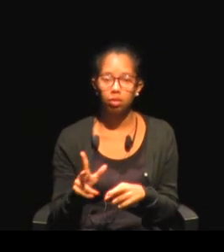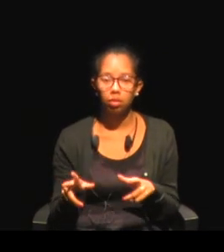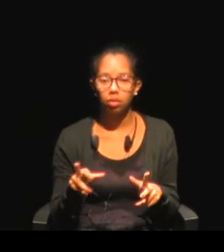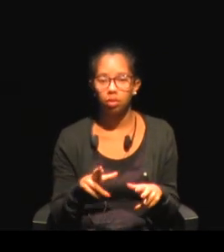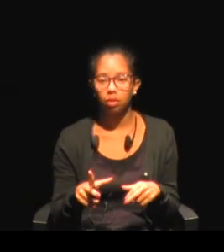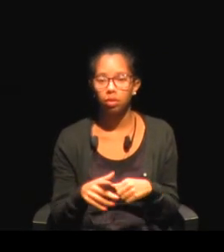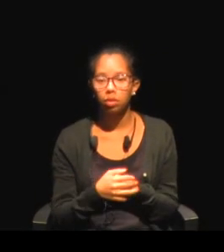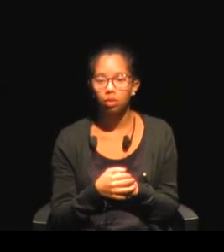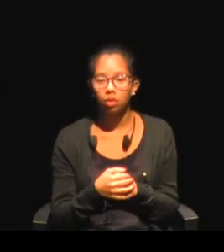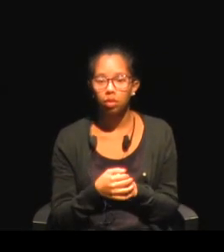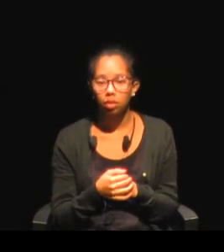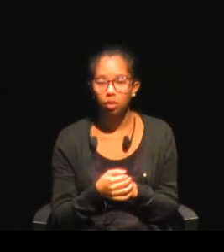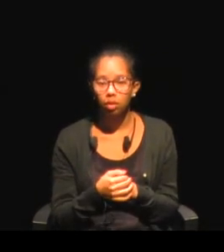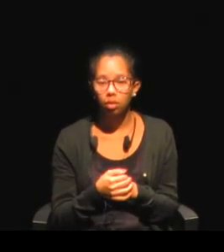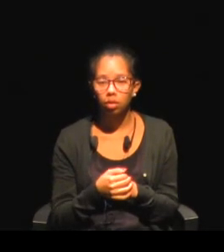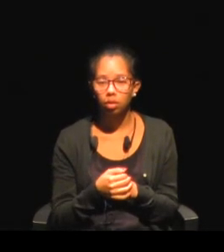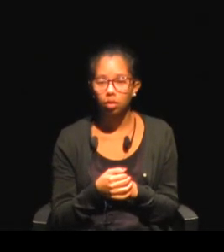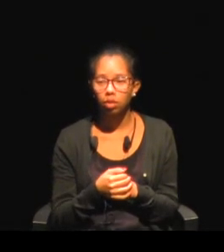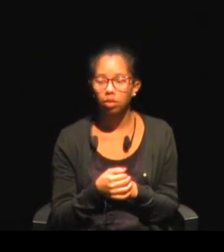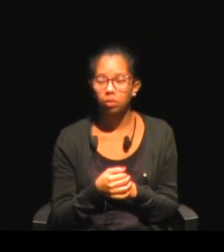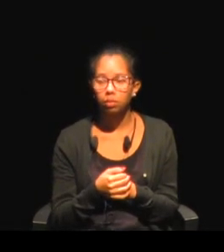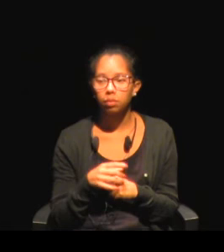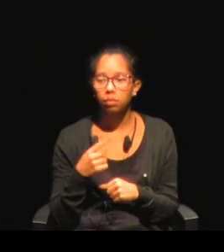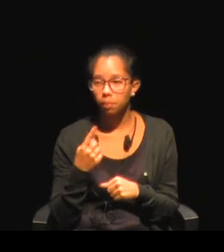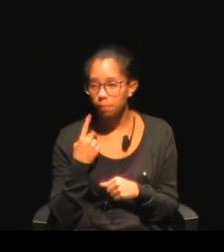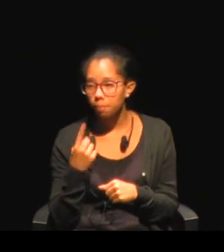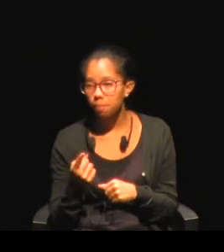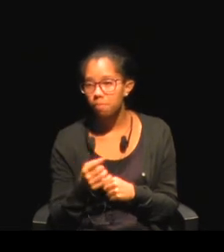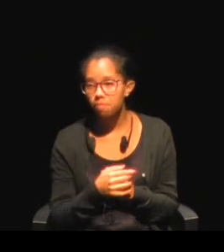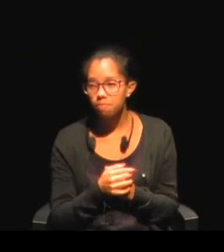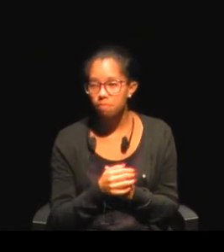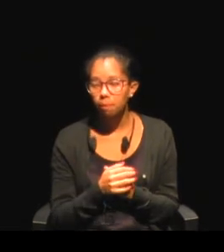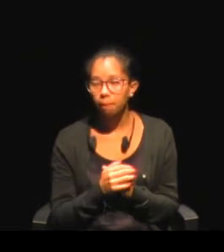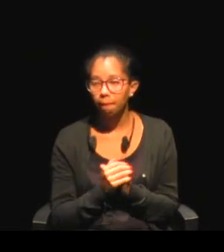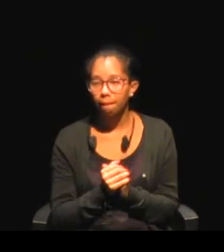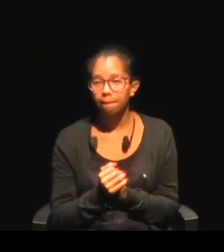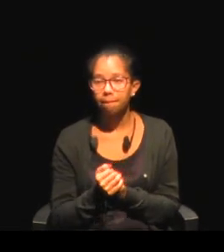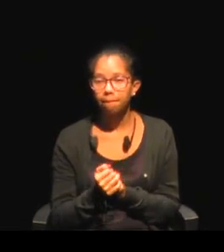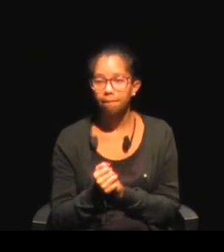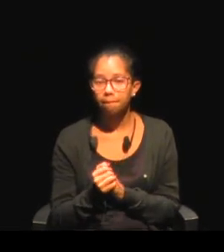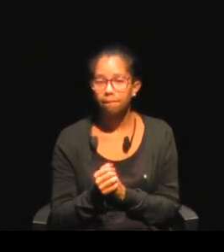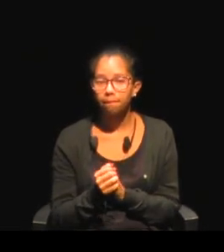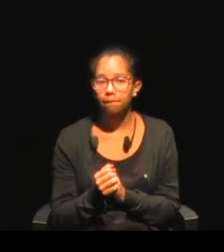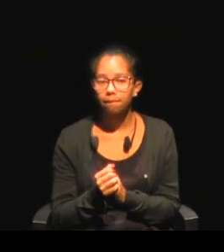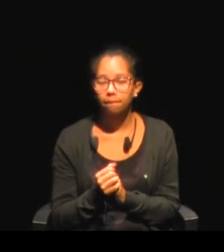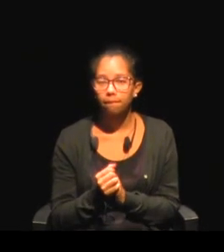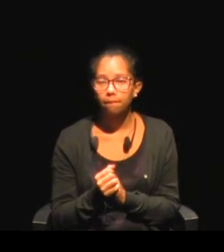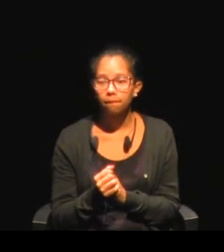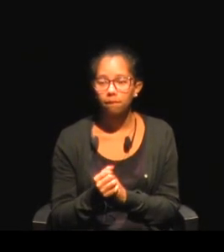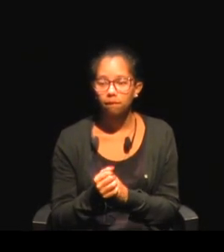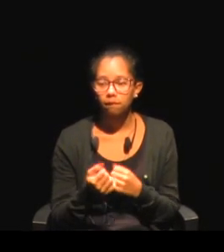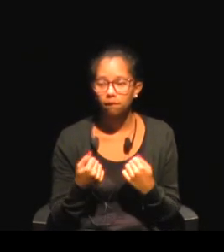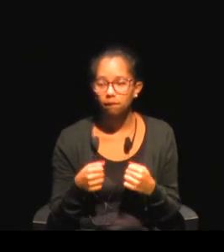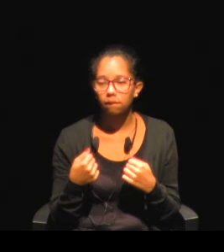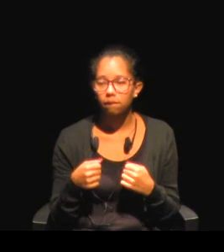Essas são algumas cenas da paisagem local lá, sempre essa coisa descampada. Aqui era o